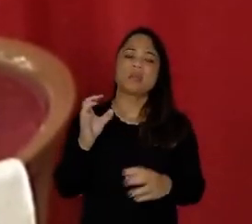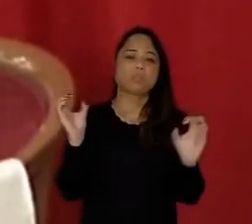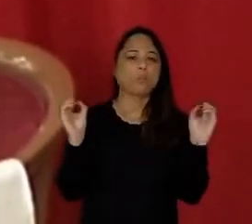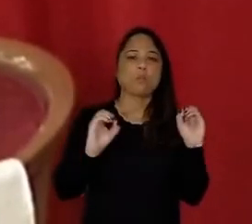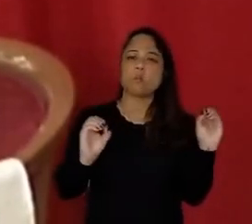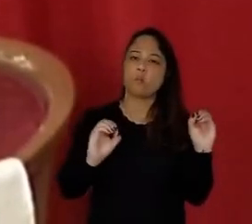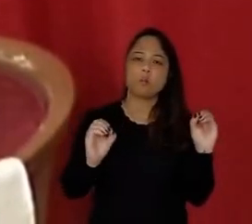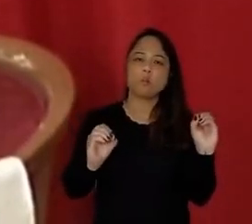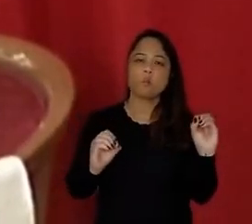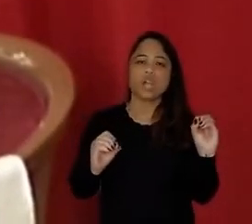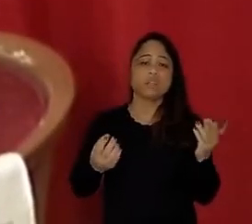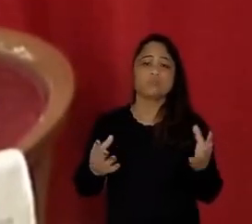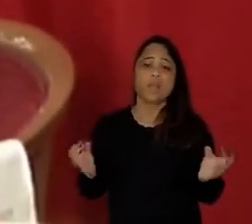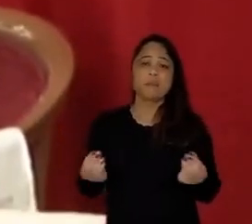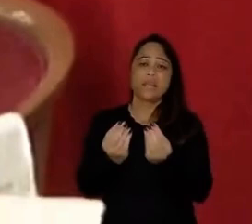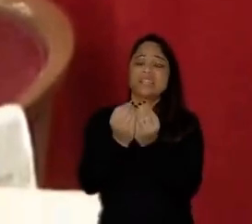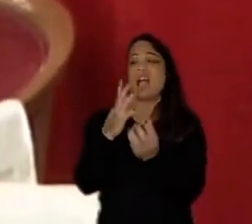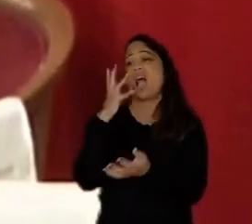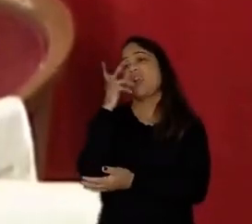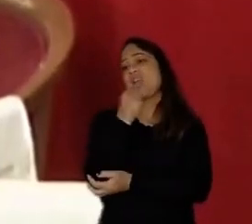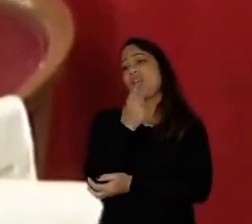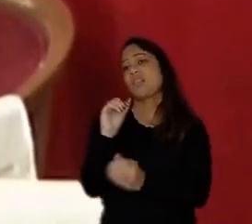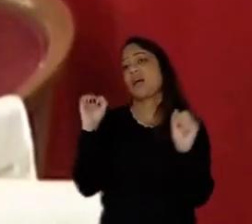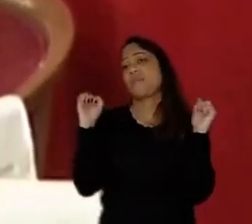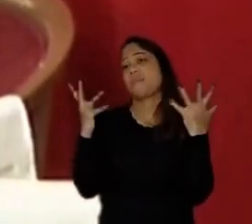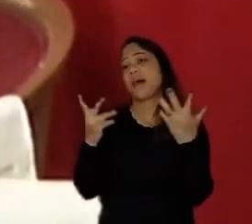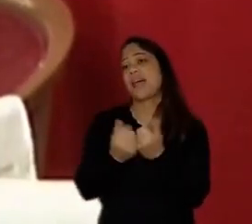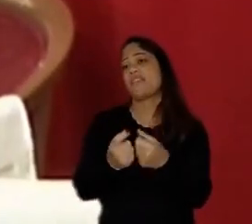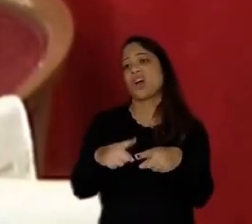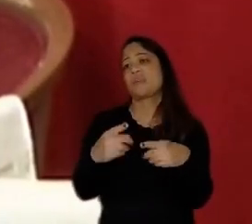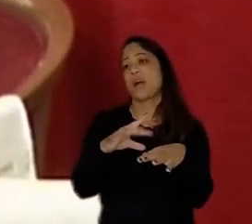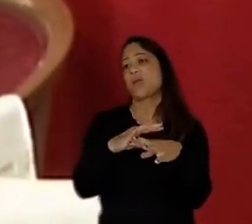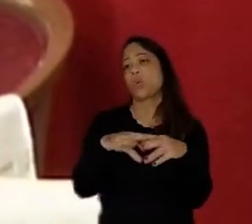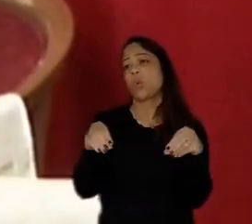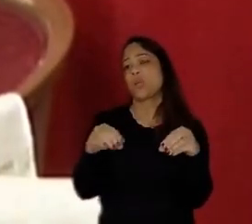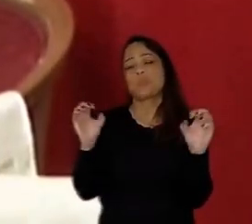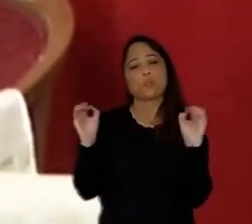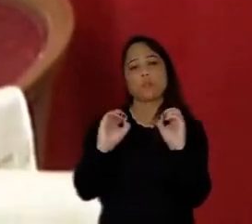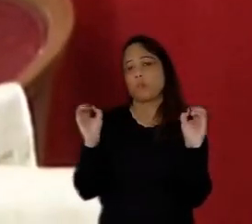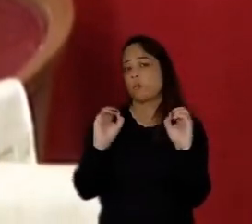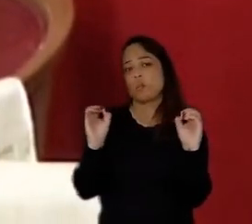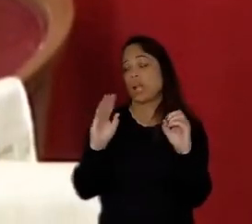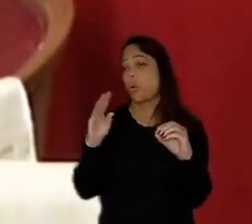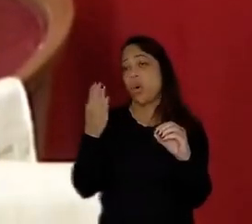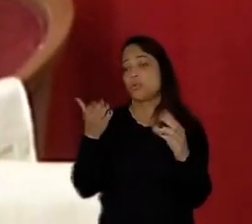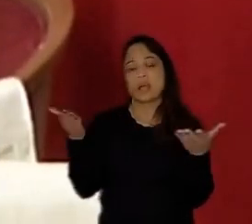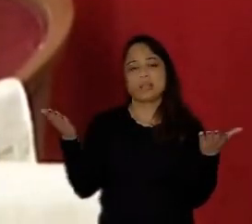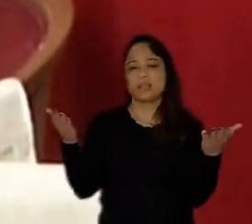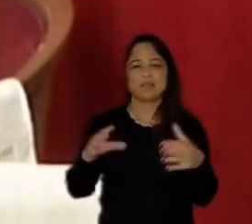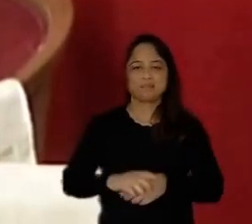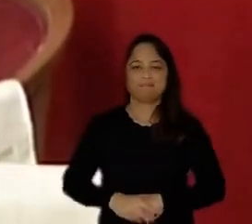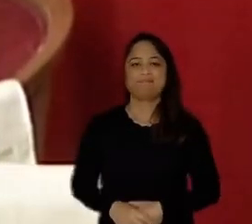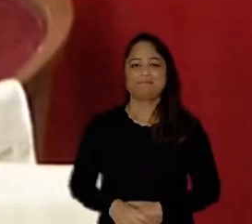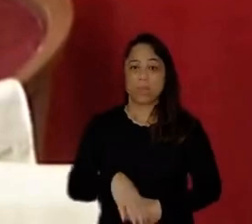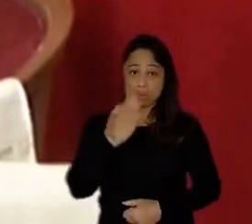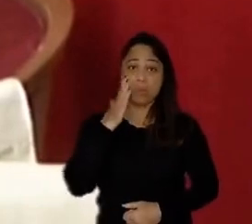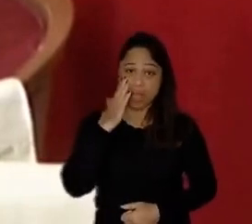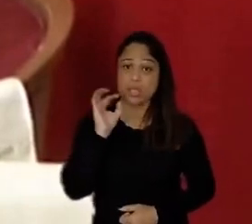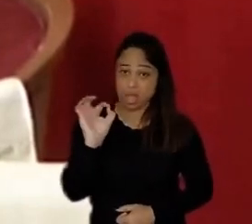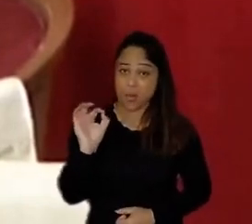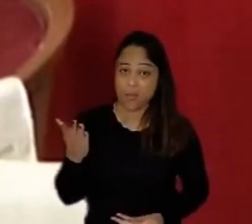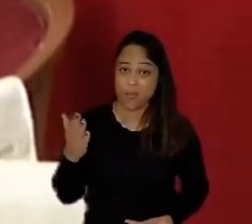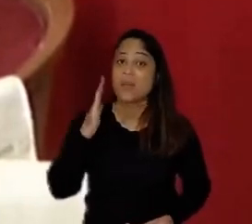achar tudo lindo e maravilhoso, mas hoje a cura não é para você. Fala para quem está do seu lado, então chupa essa manga